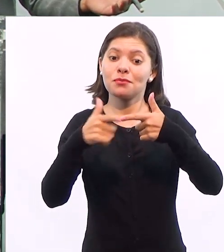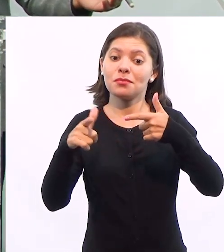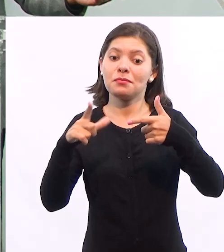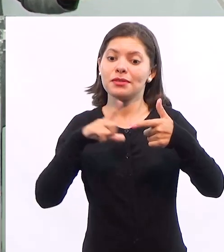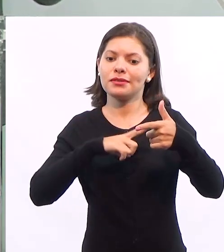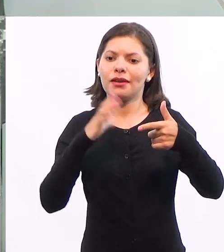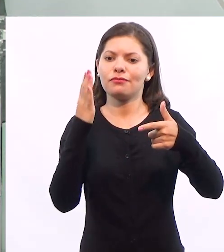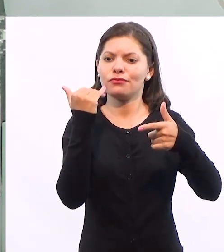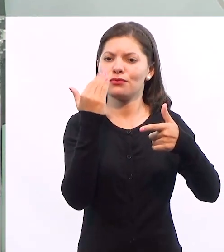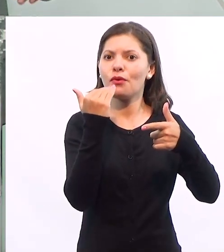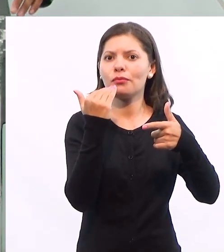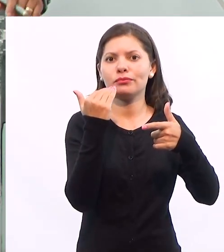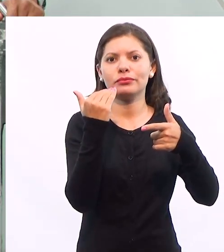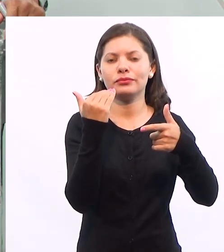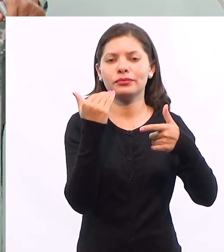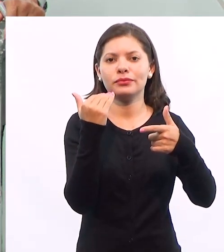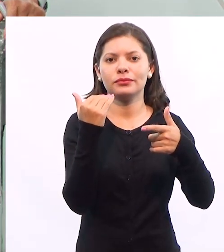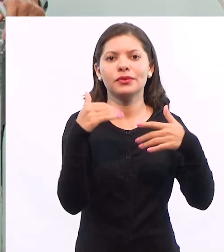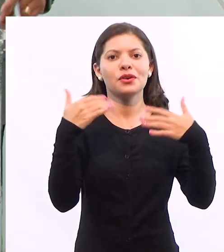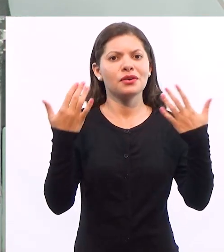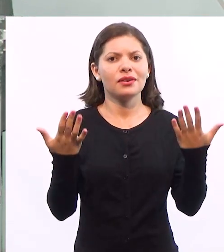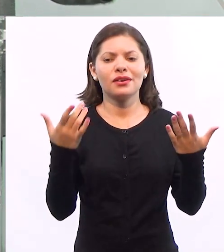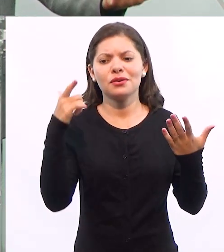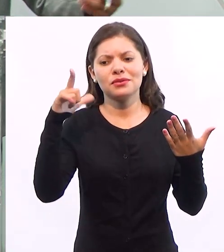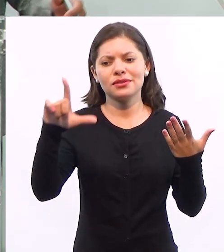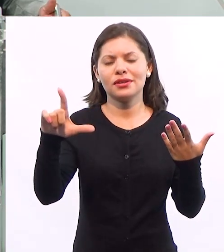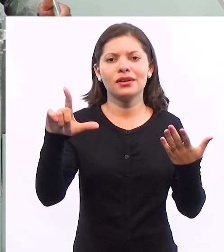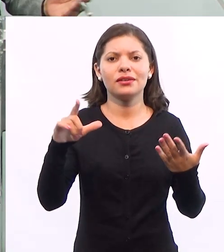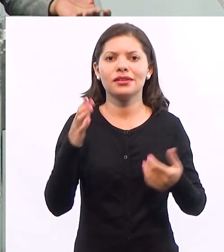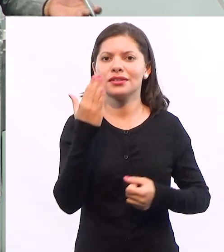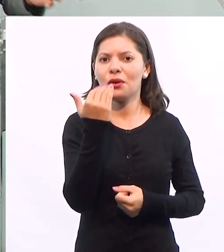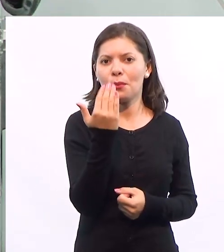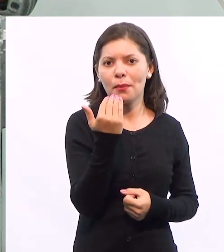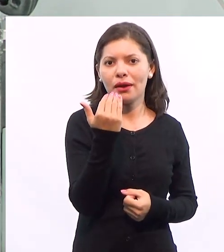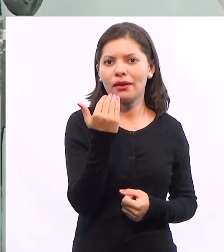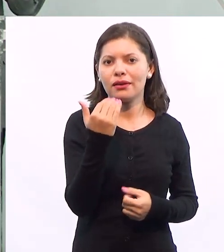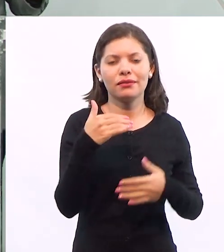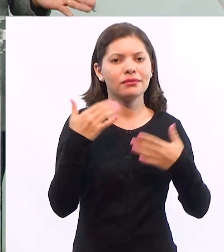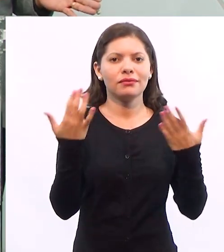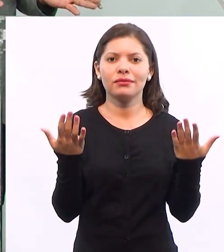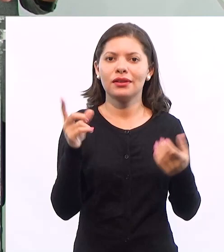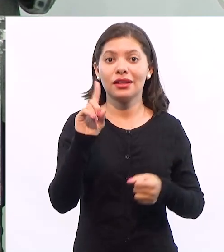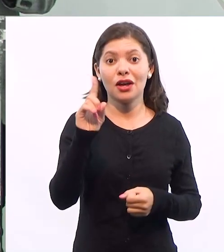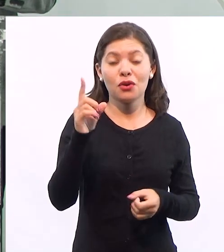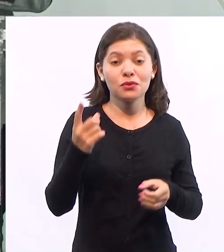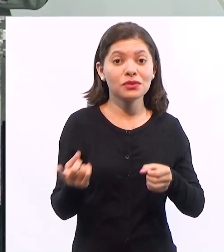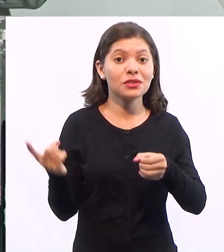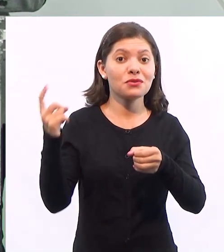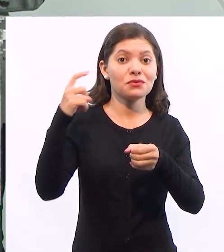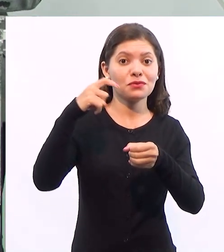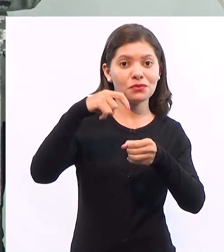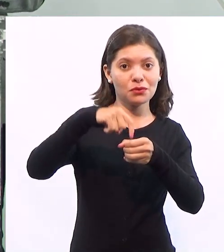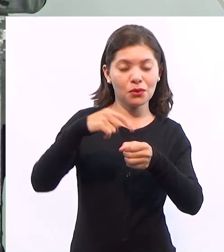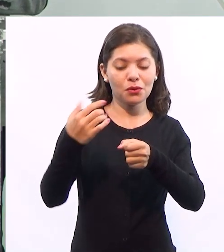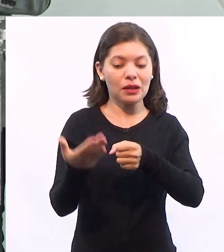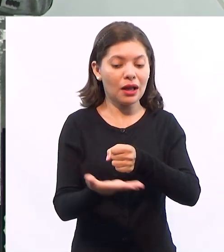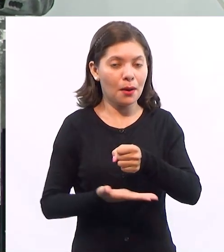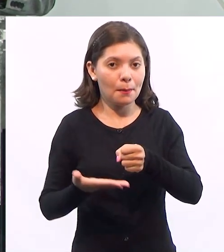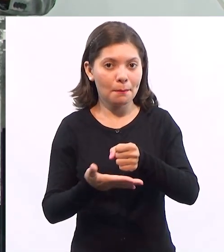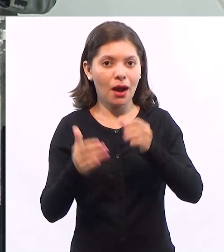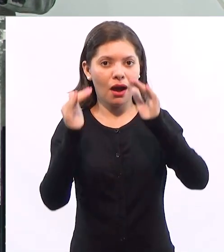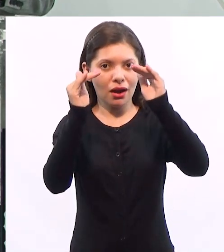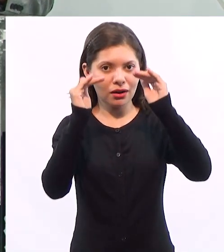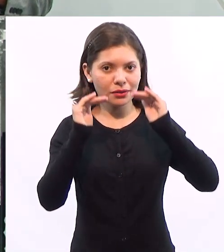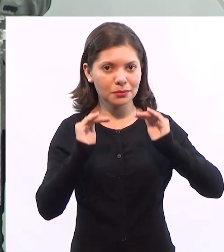fome. Tu vai conseguir se sentir autorrealizado sem comer? Claro que não. Você volta aos níveis hierárquicos